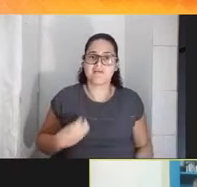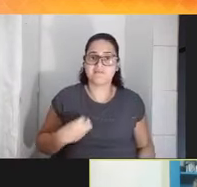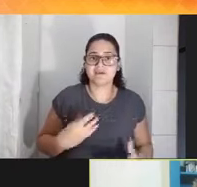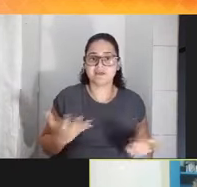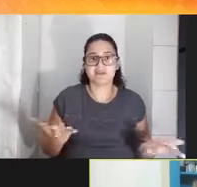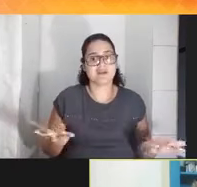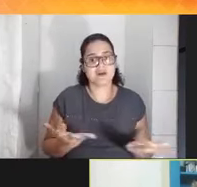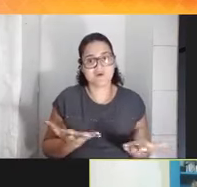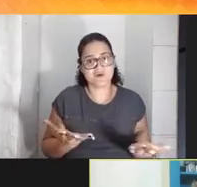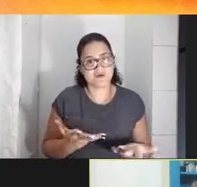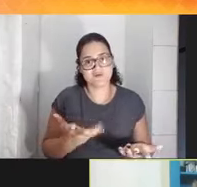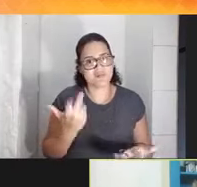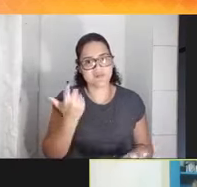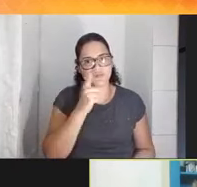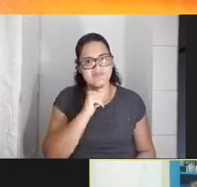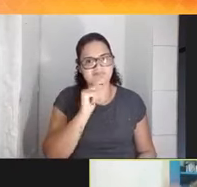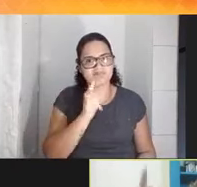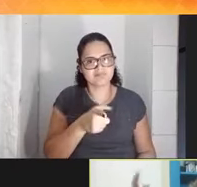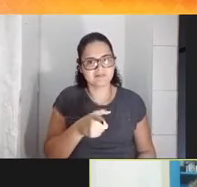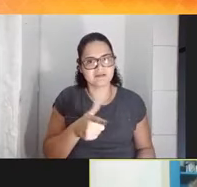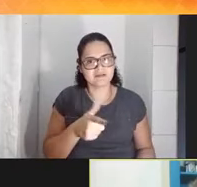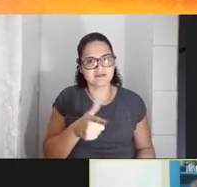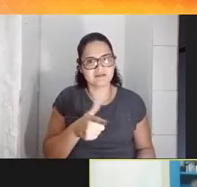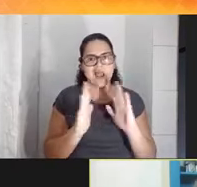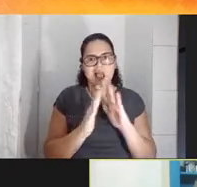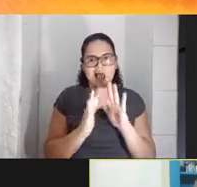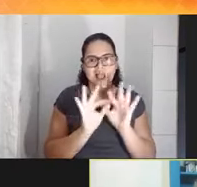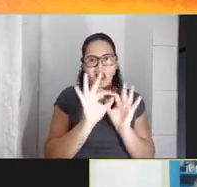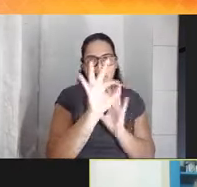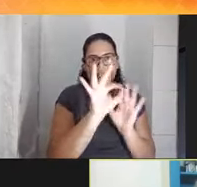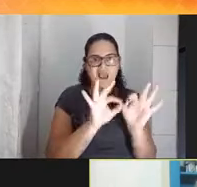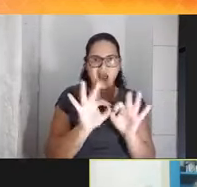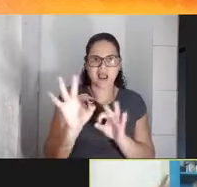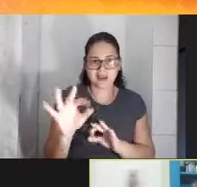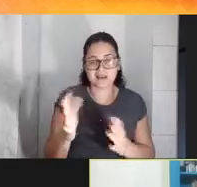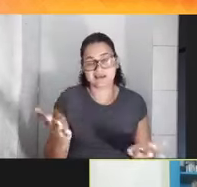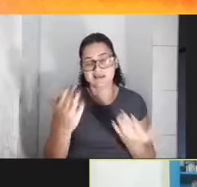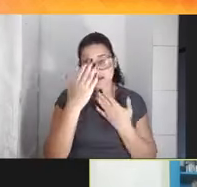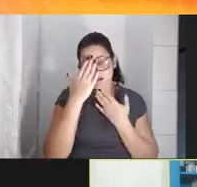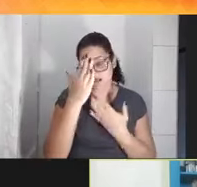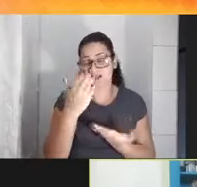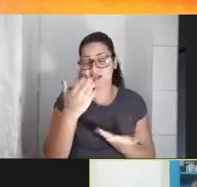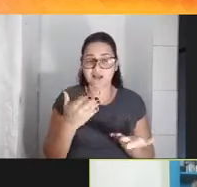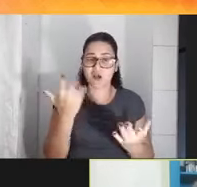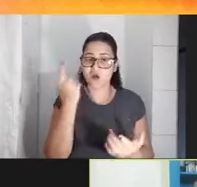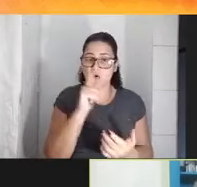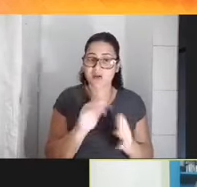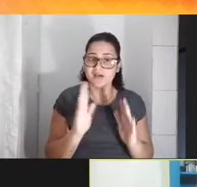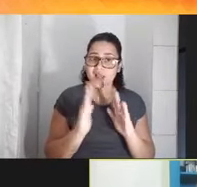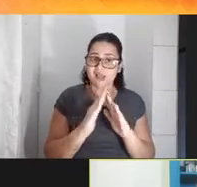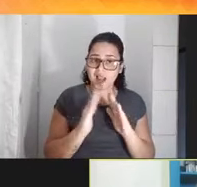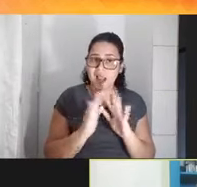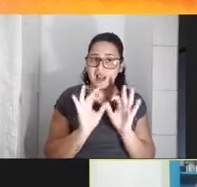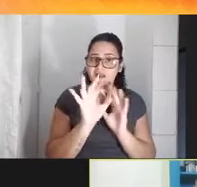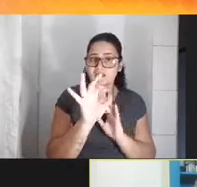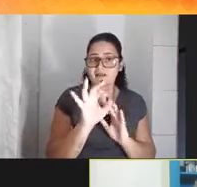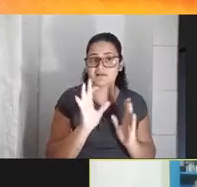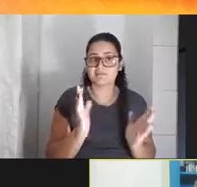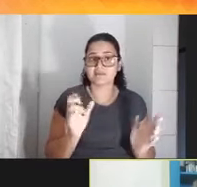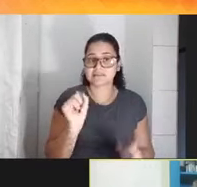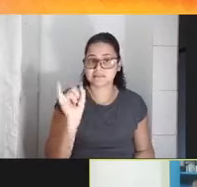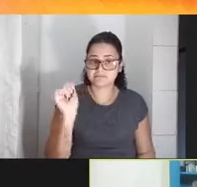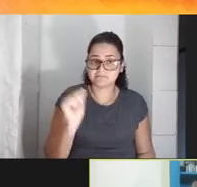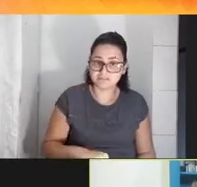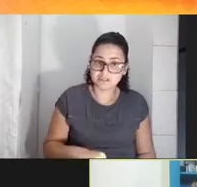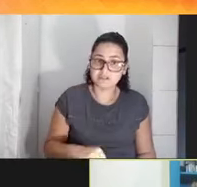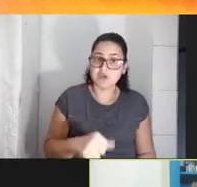gente só consegue fazer de maneira virtual, e ainda bem que conseguimos assim, né? Talvez fosse pior se a gente nem esse instrumento tivéssemos